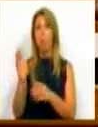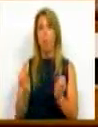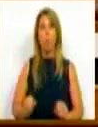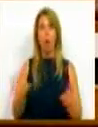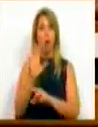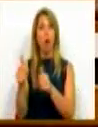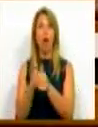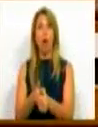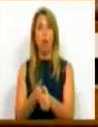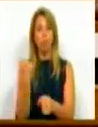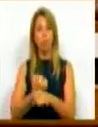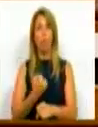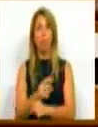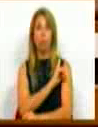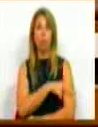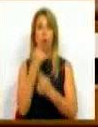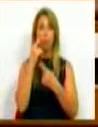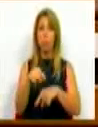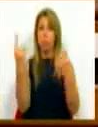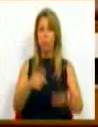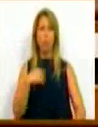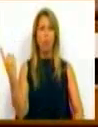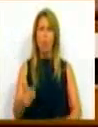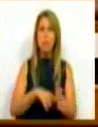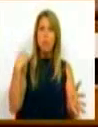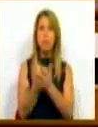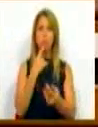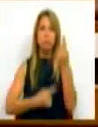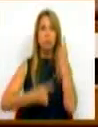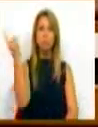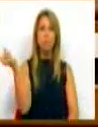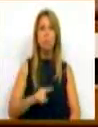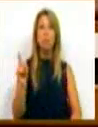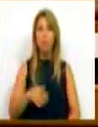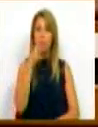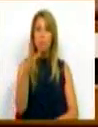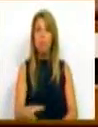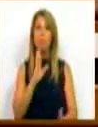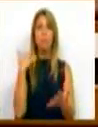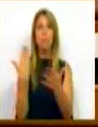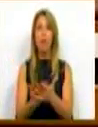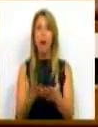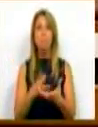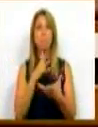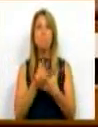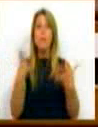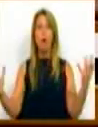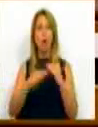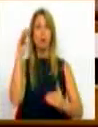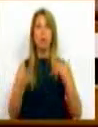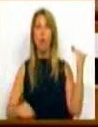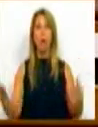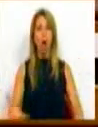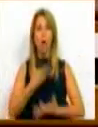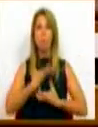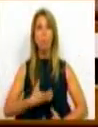poderes públicos, sempre denunciamos e reiteramos como geradora das maiores desigualdades, da desolação